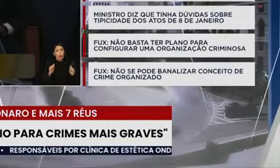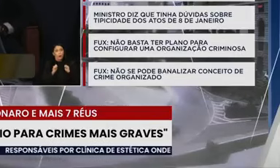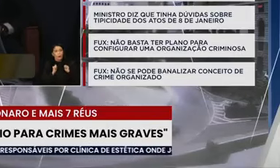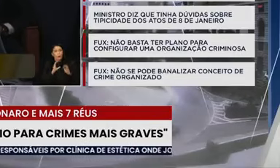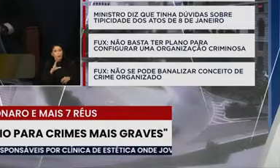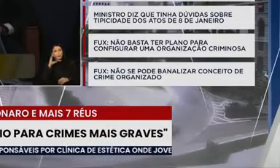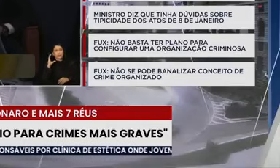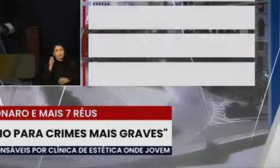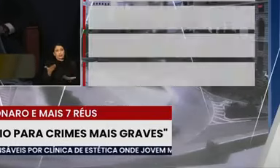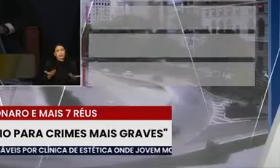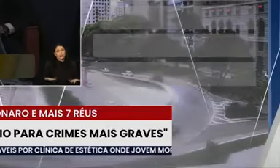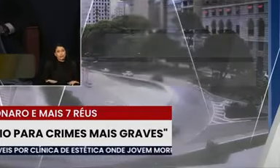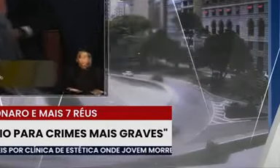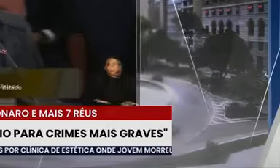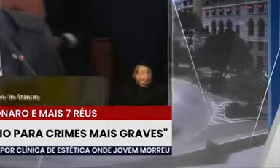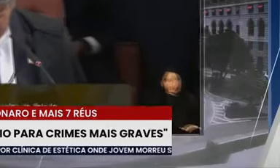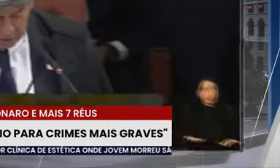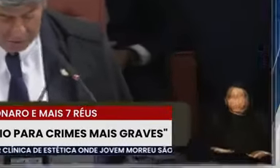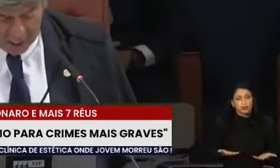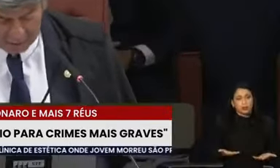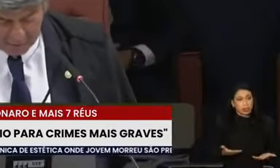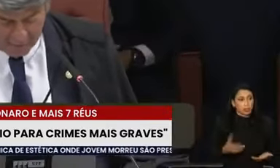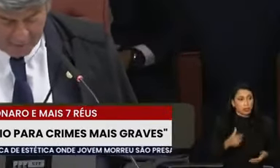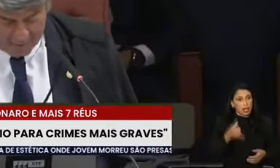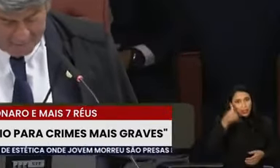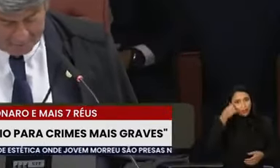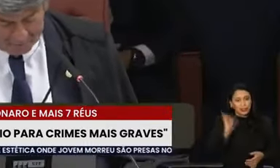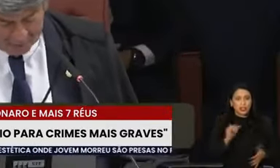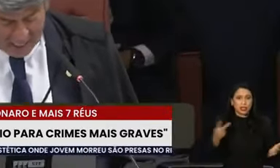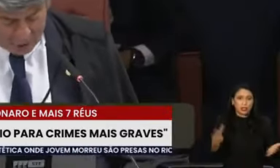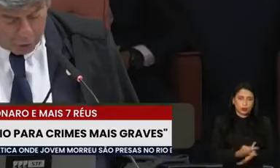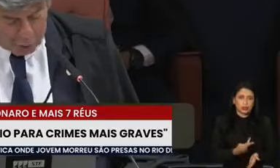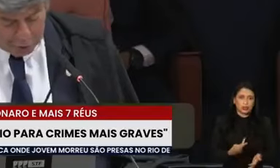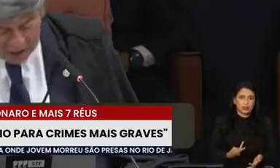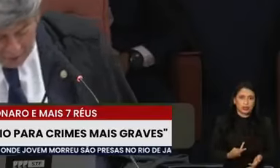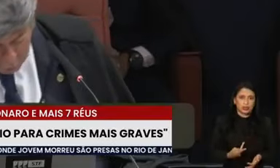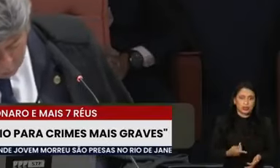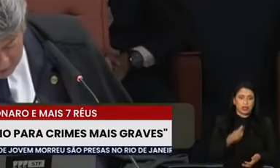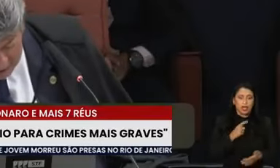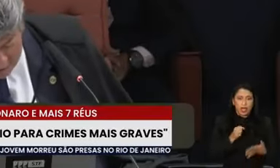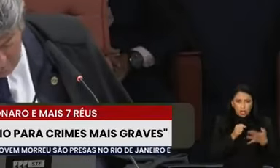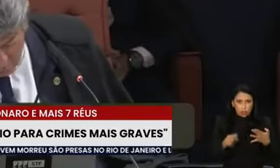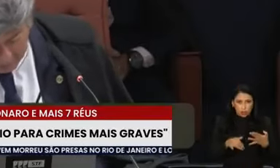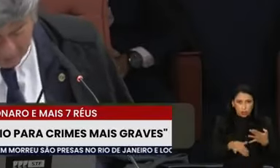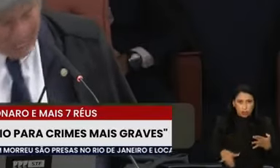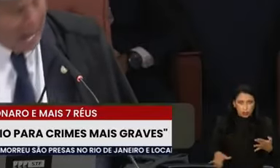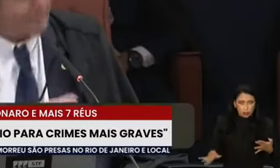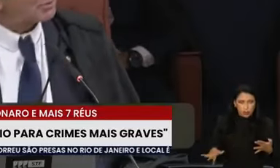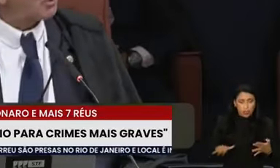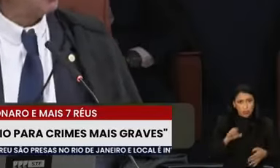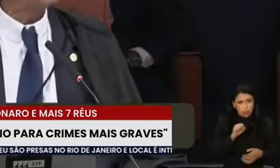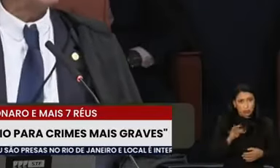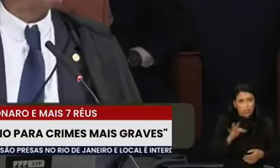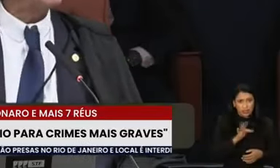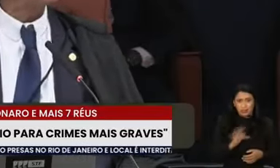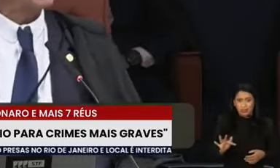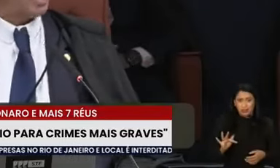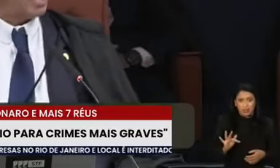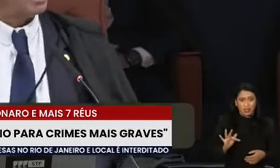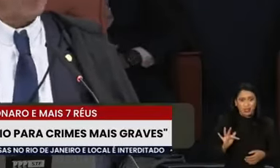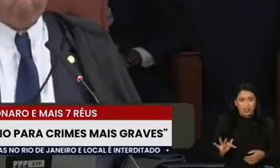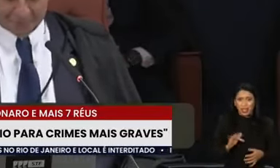omitiu especificamente quanto ao dever de impedir o resultado. A jurisprudência consolidada do Supremo é